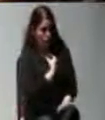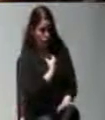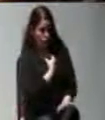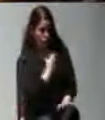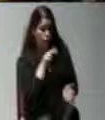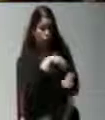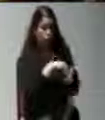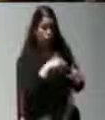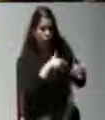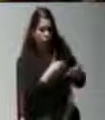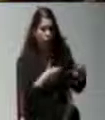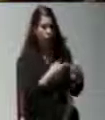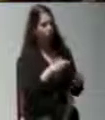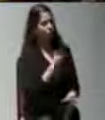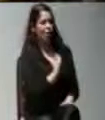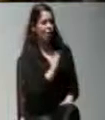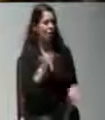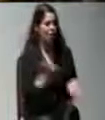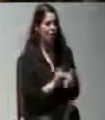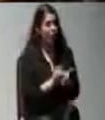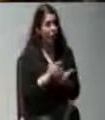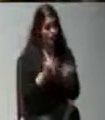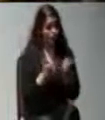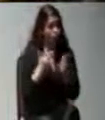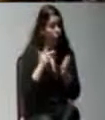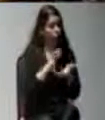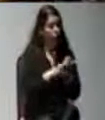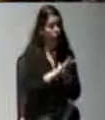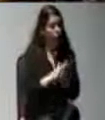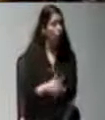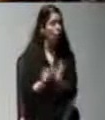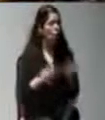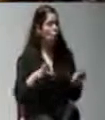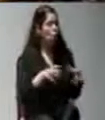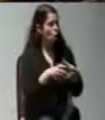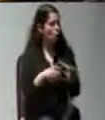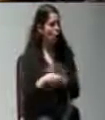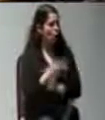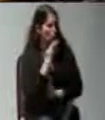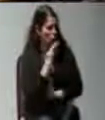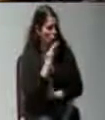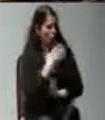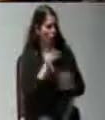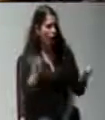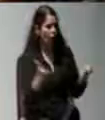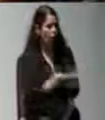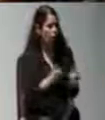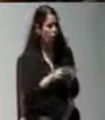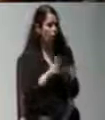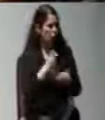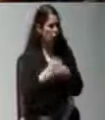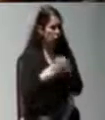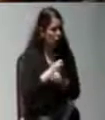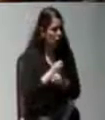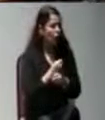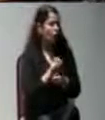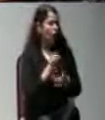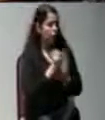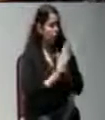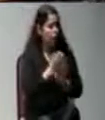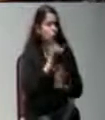disso é o genocídio da população indígena ao longo de 5 séculos no Brasil, é a condição de precariedade da população negra